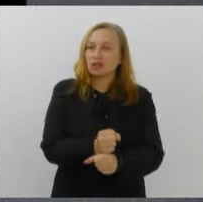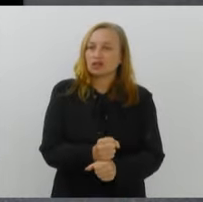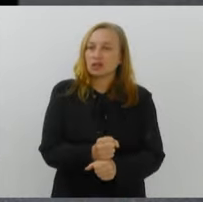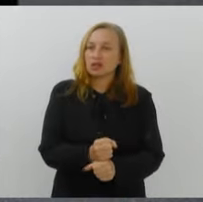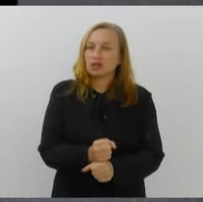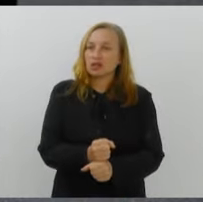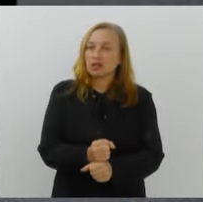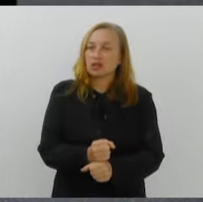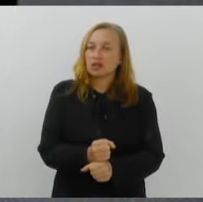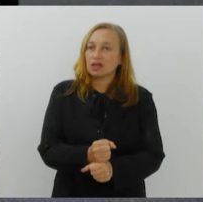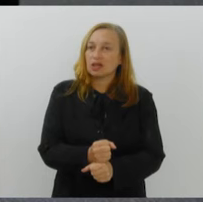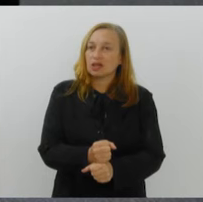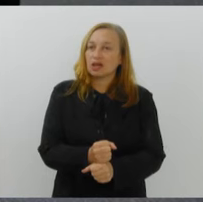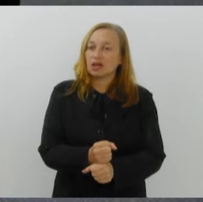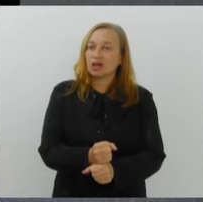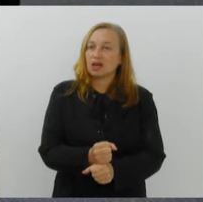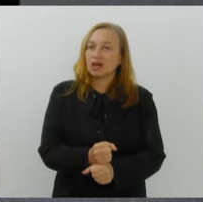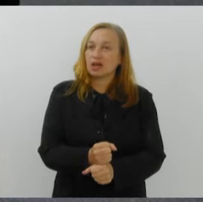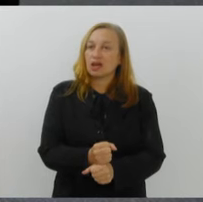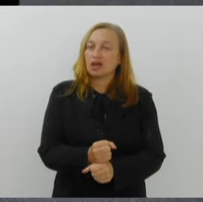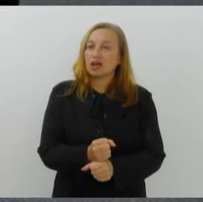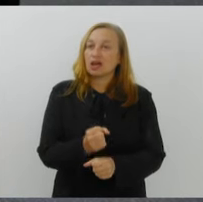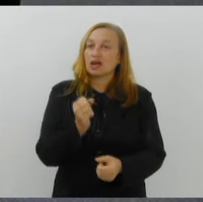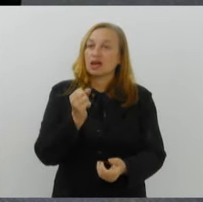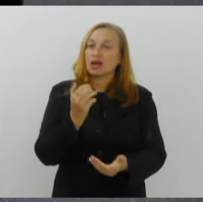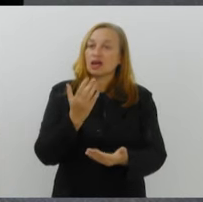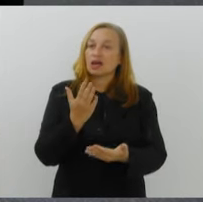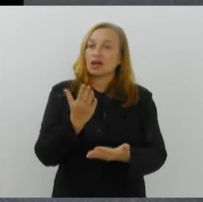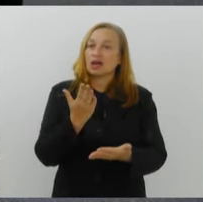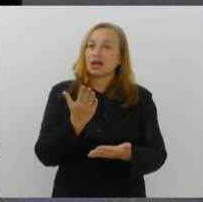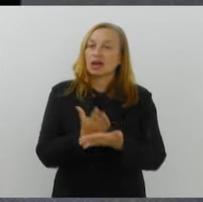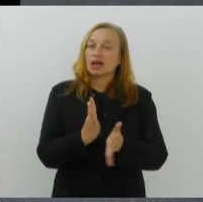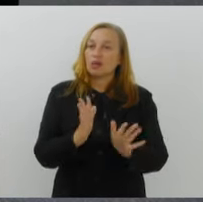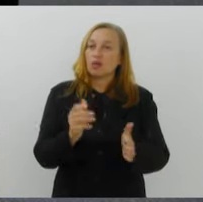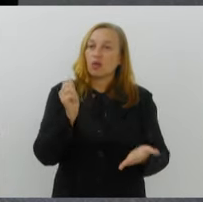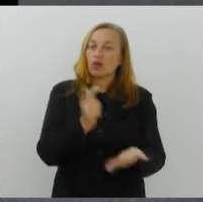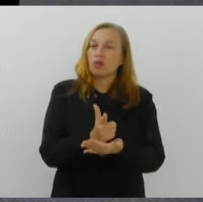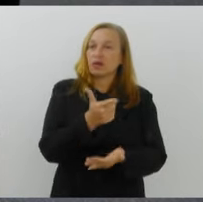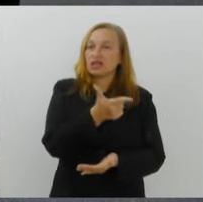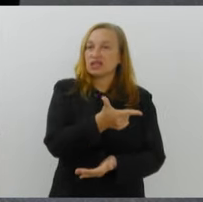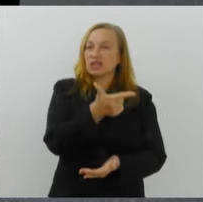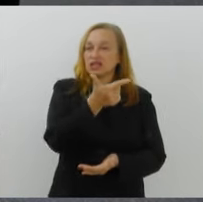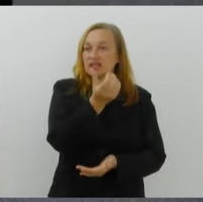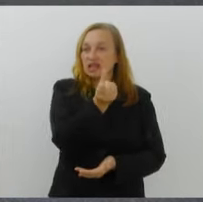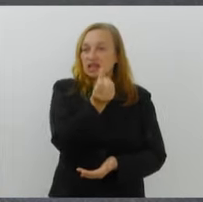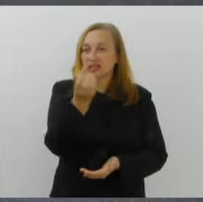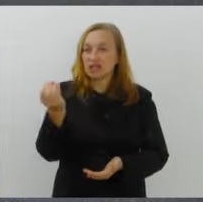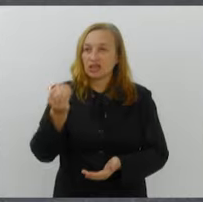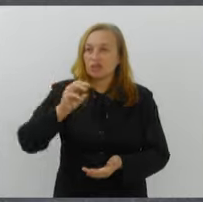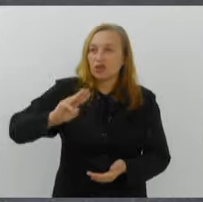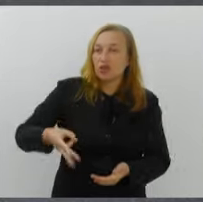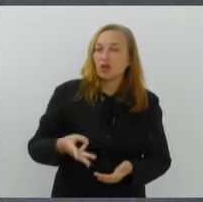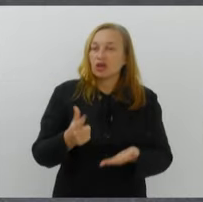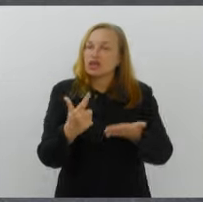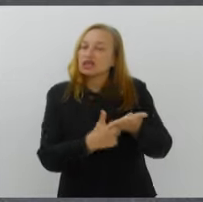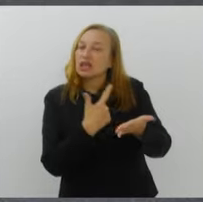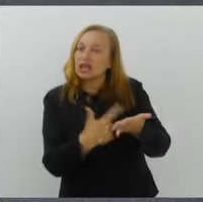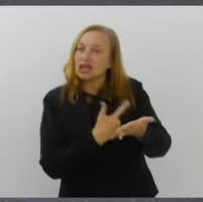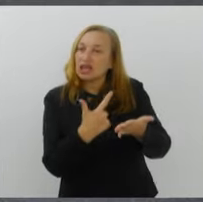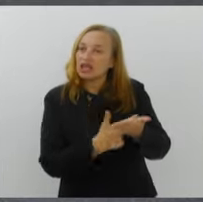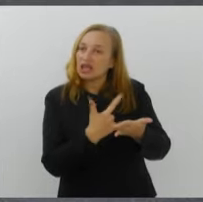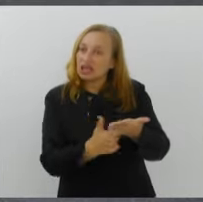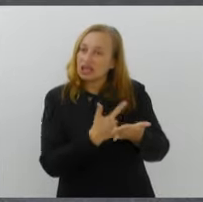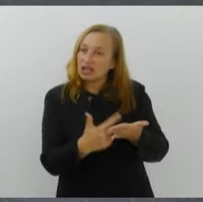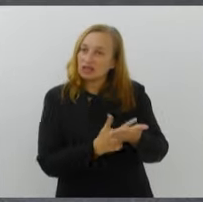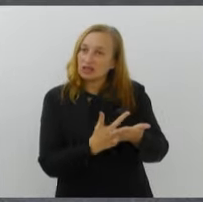suspendendo uma compra de 600 milhões em livro realizado pelo governo Cláudio Castro, numa compra cheia